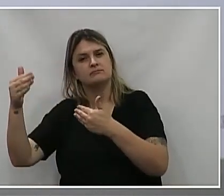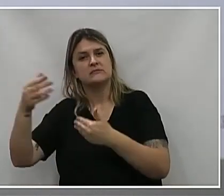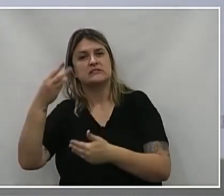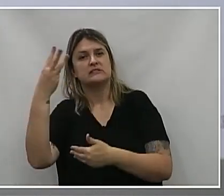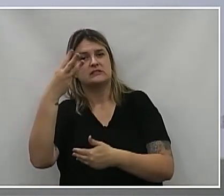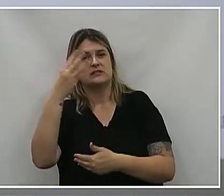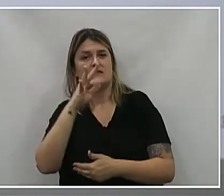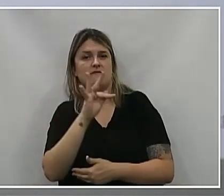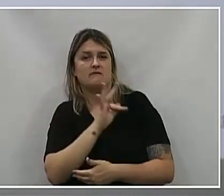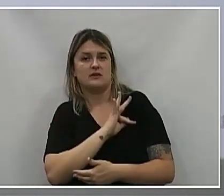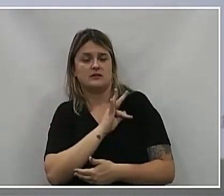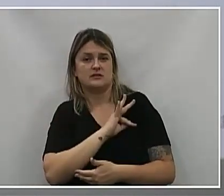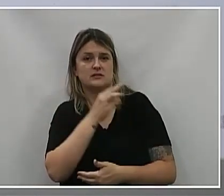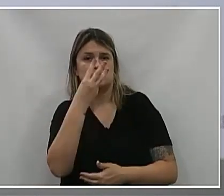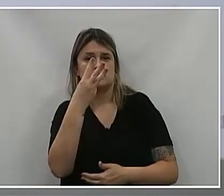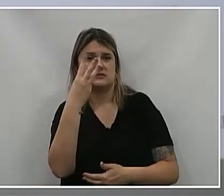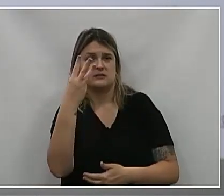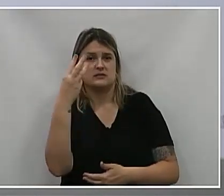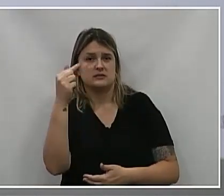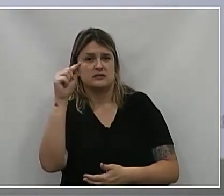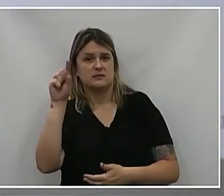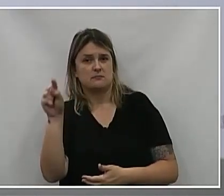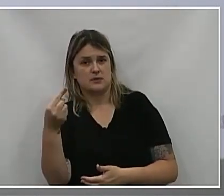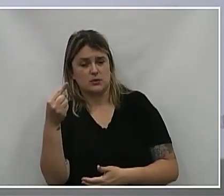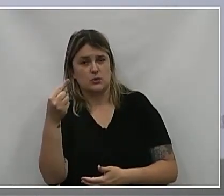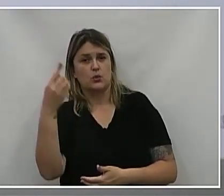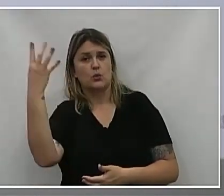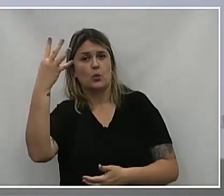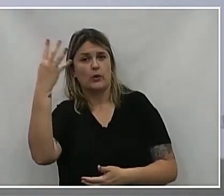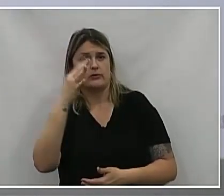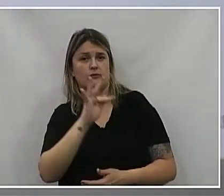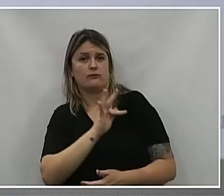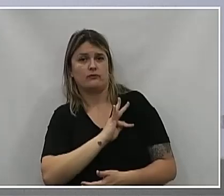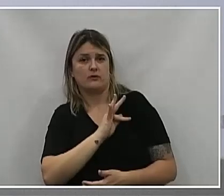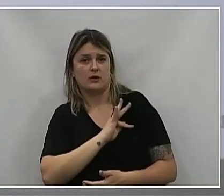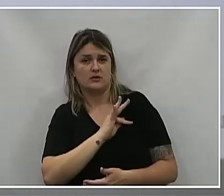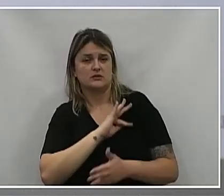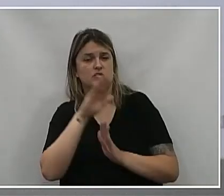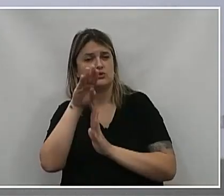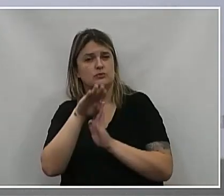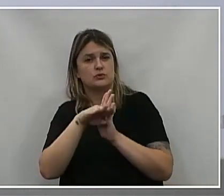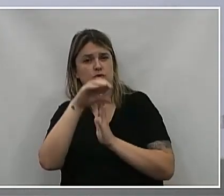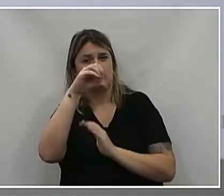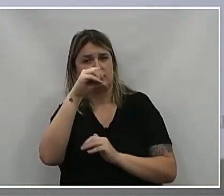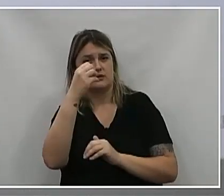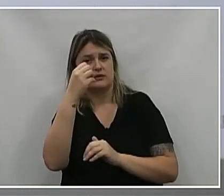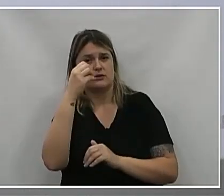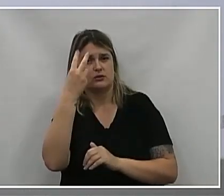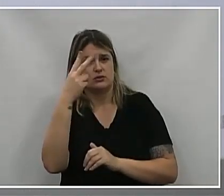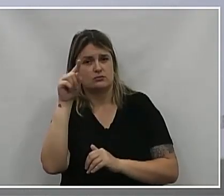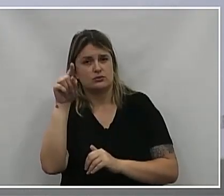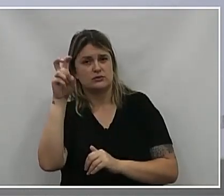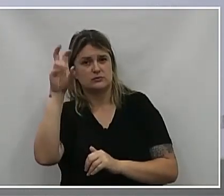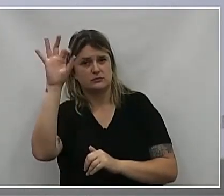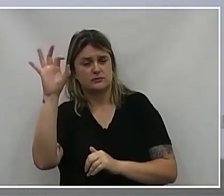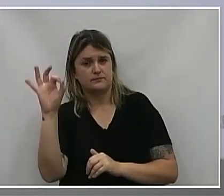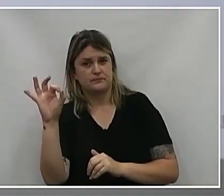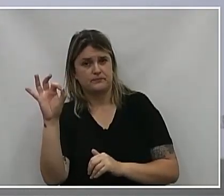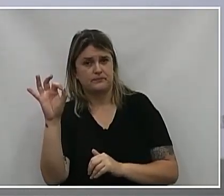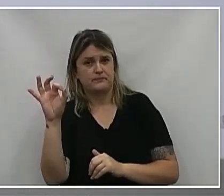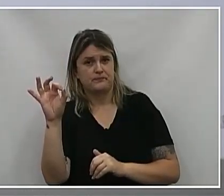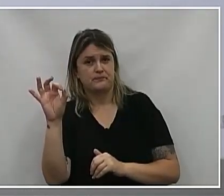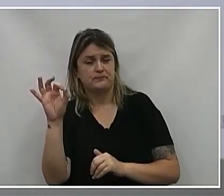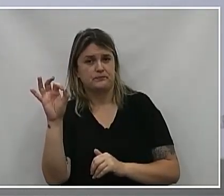terceira fase, 337 mil, na quarta fase, com um redutor aí de 92,5%,